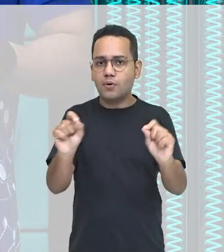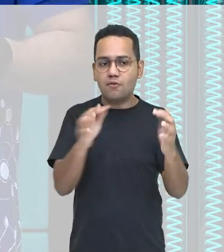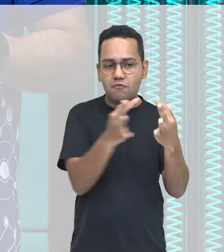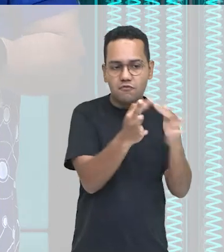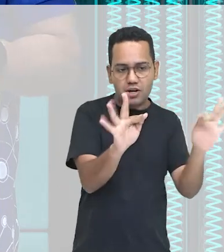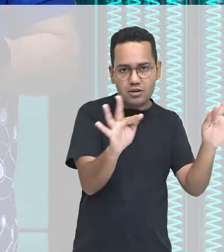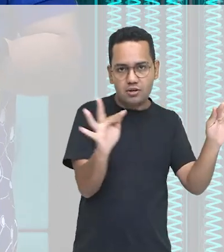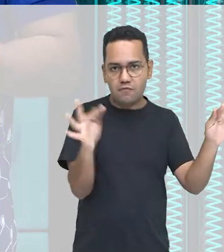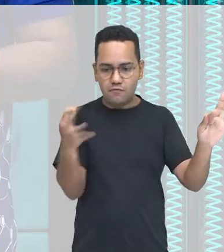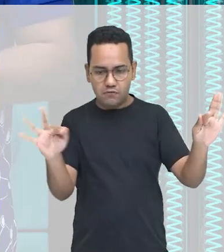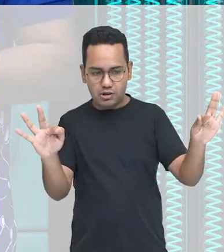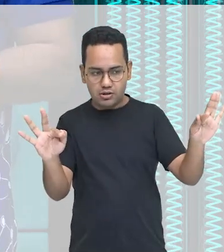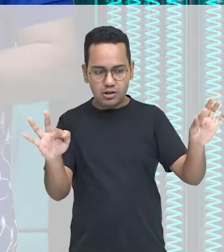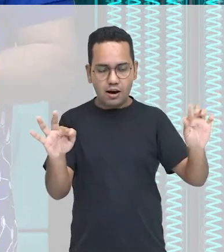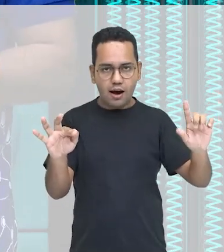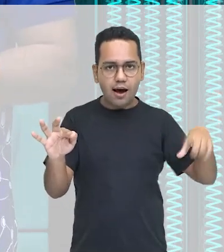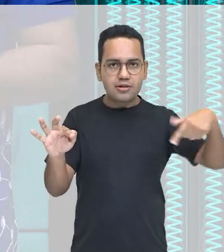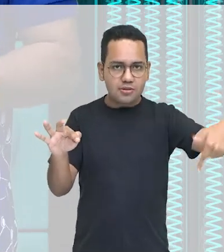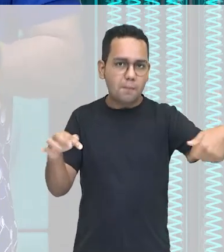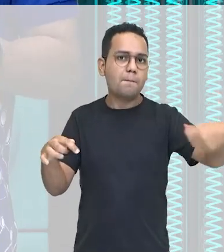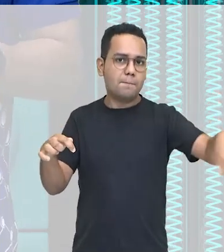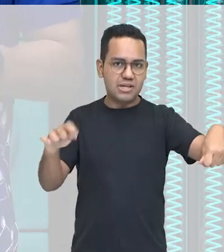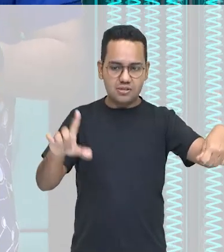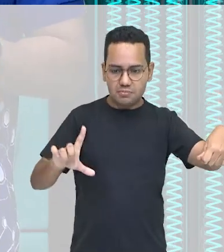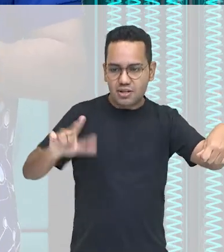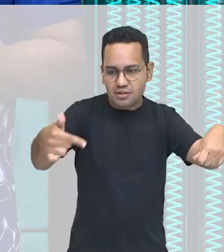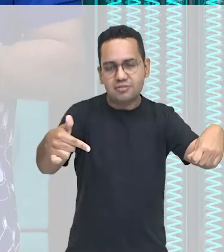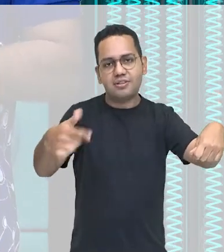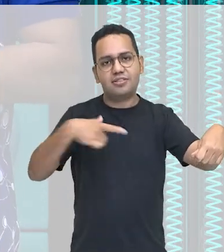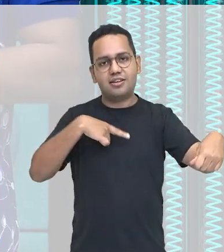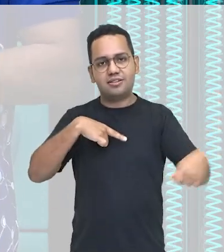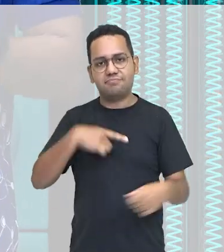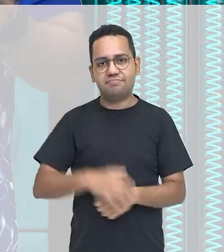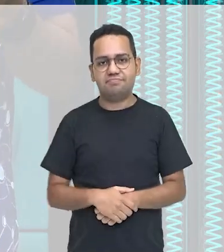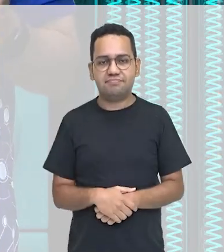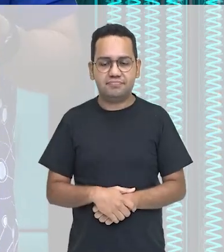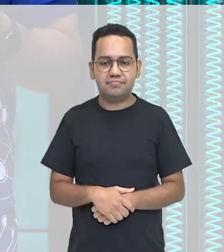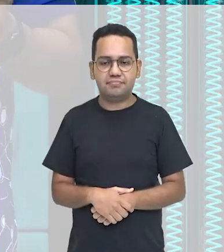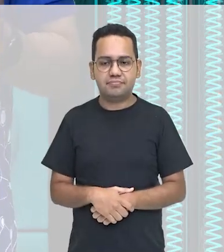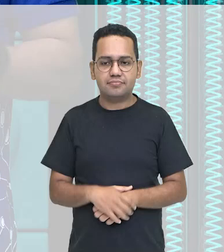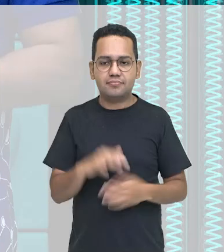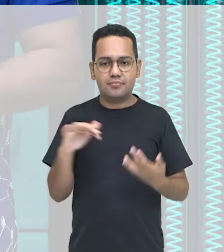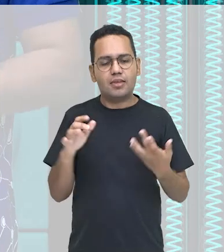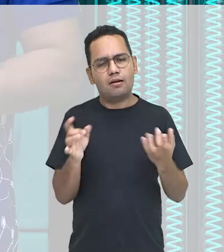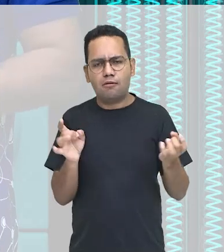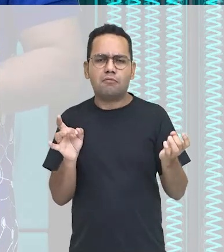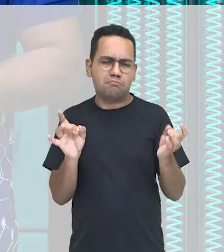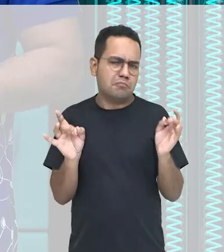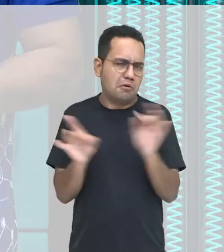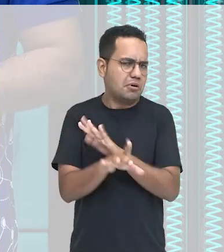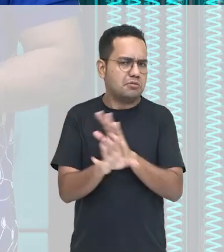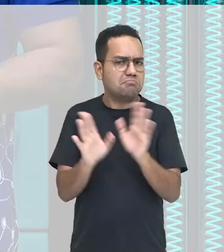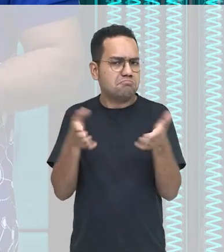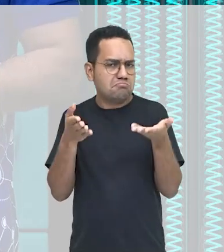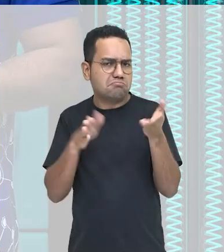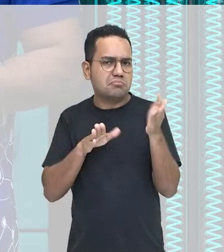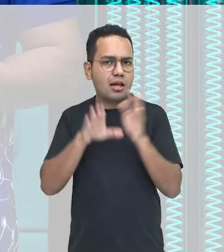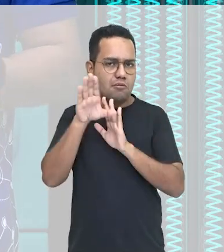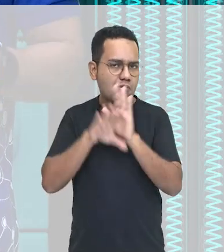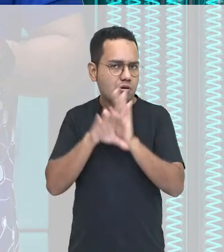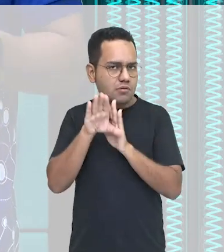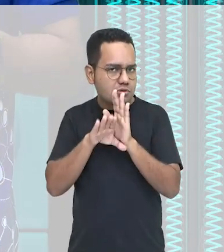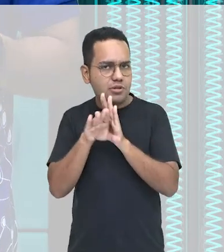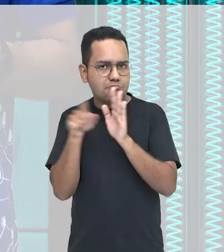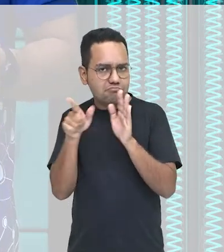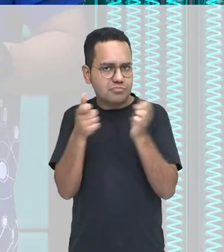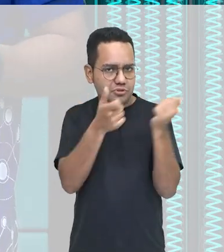ação depende de uma outra para acontecer. Bem, já falamos então definição por alto aí do que se trata a condição, né?